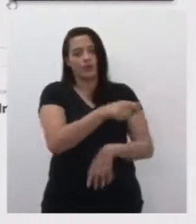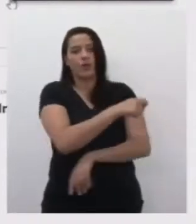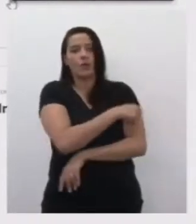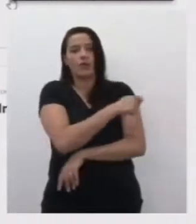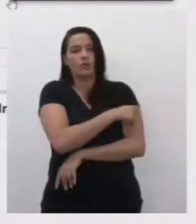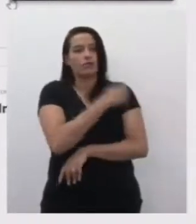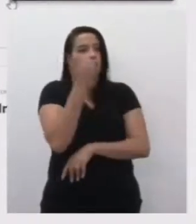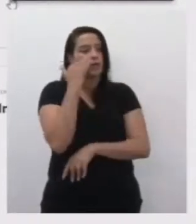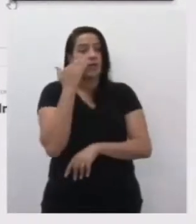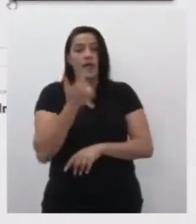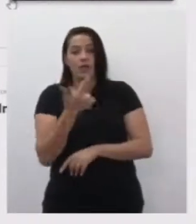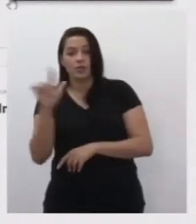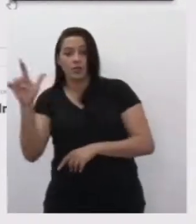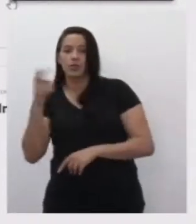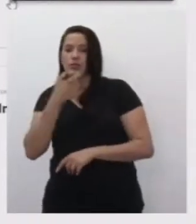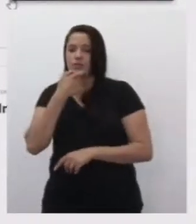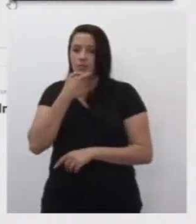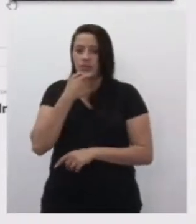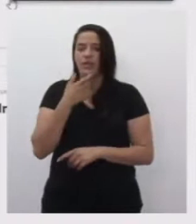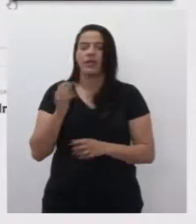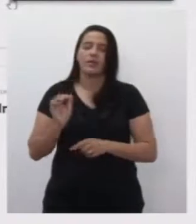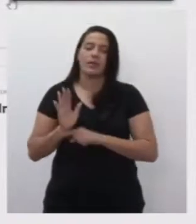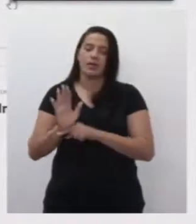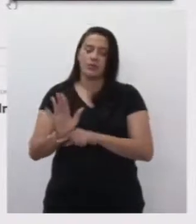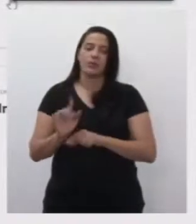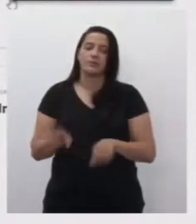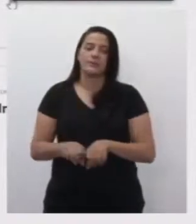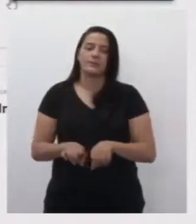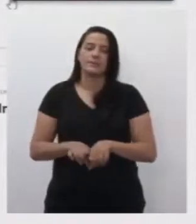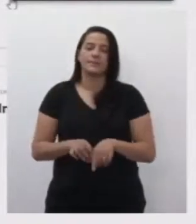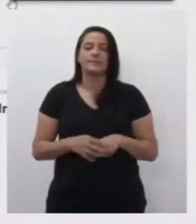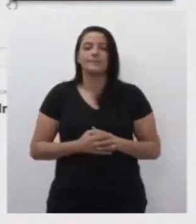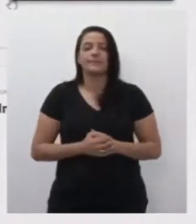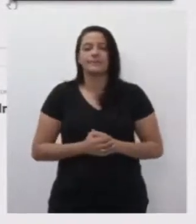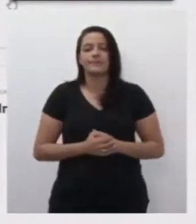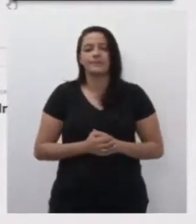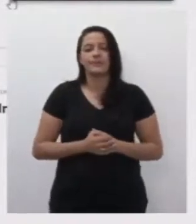línguas estrangeiras. Mas tem conteúdo complementar aqui, tá?